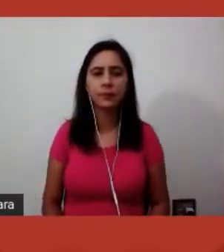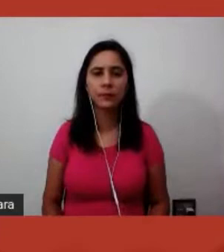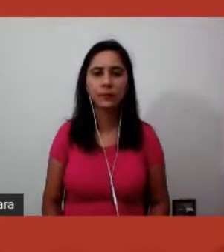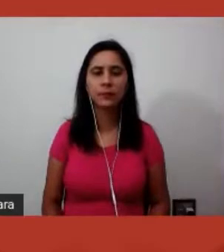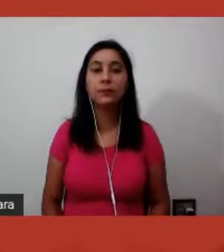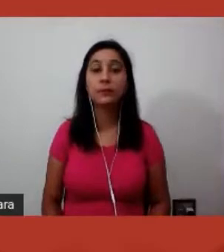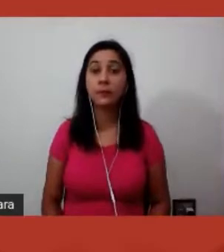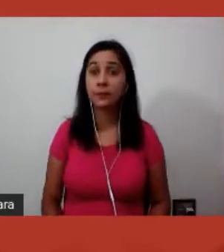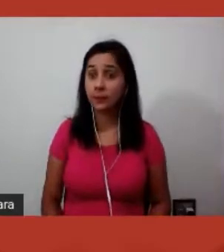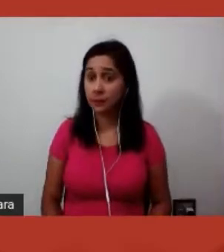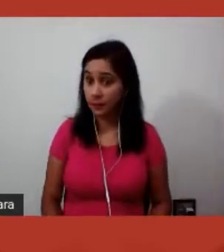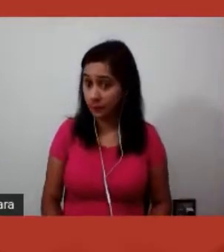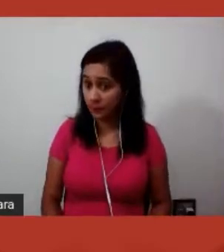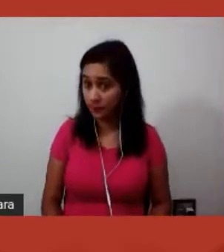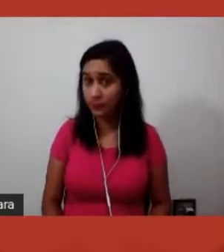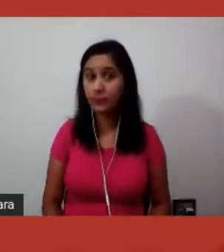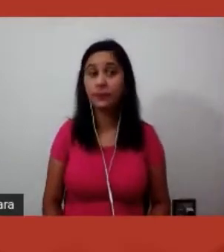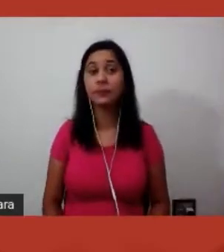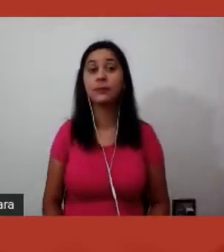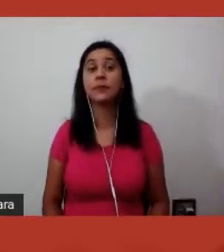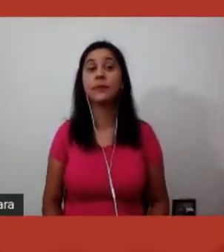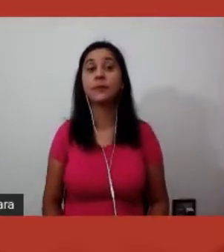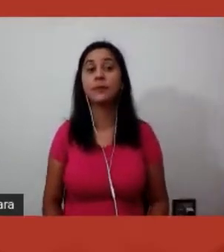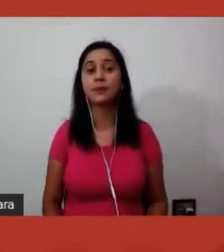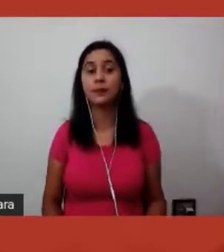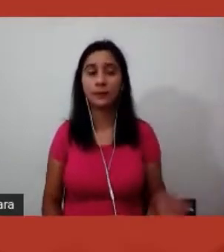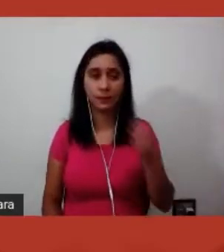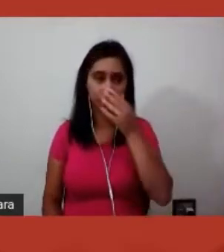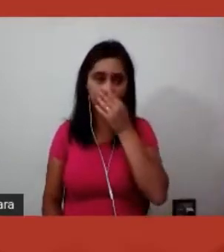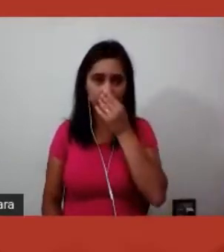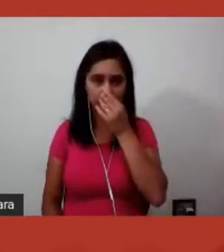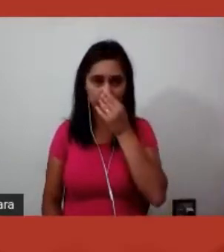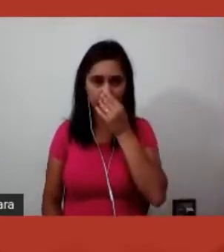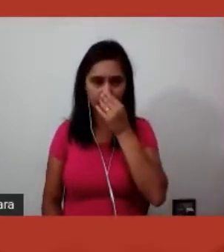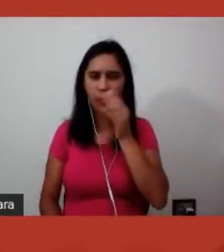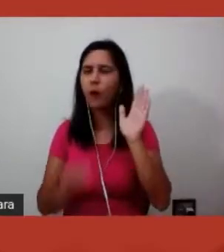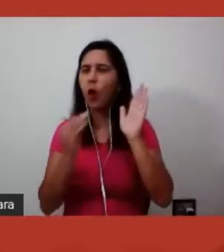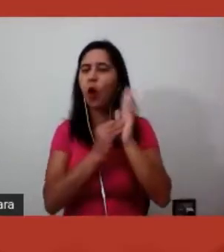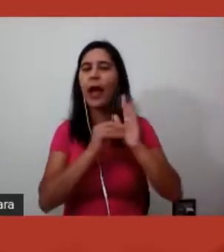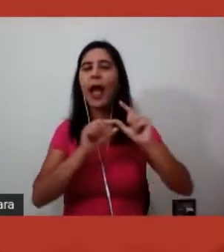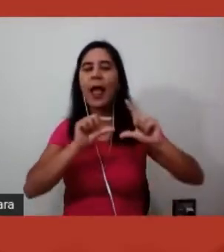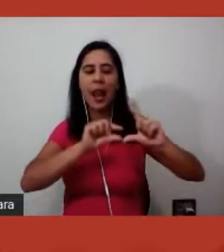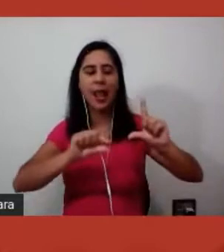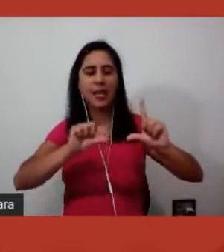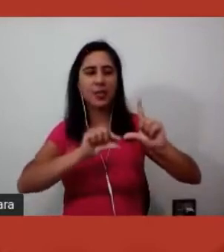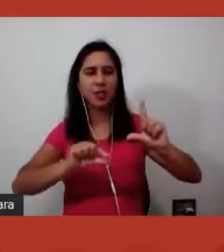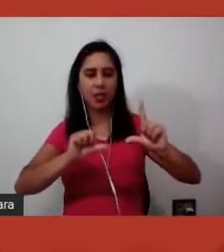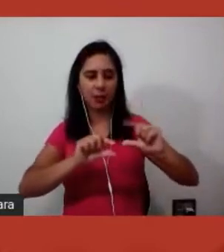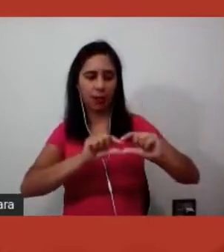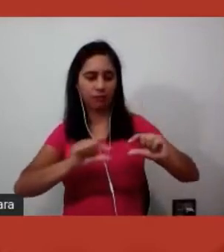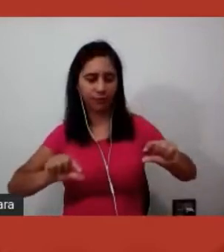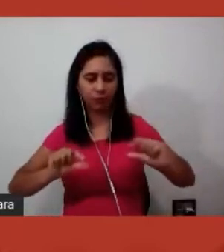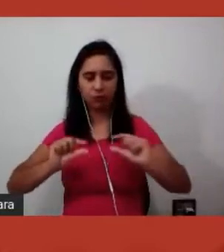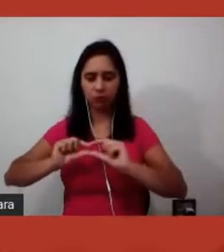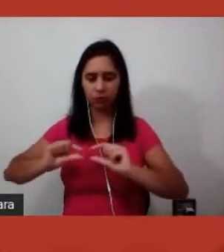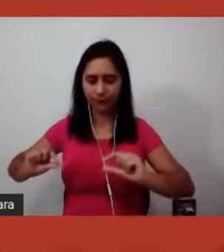Beleza. Então, ó, vamos na 4, então. Ó, vou botar uma legenda aqui.